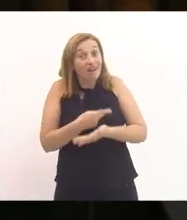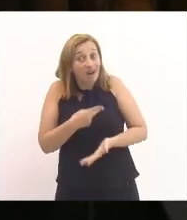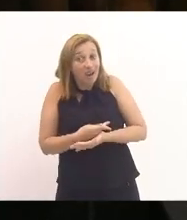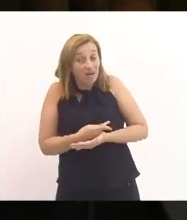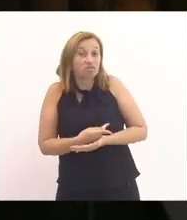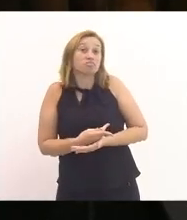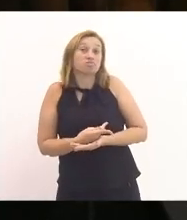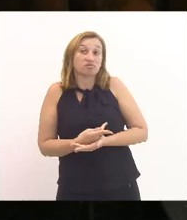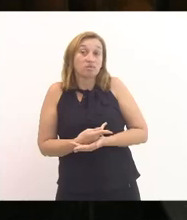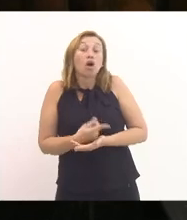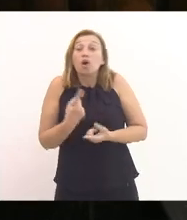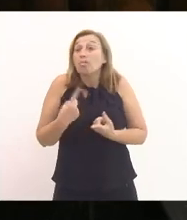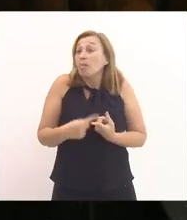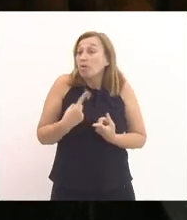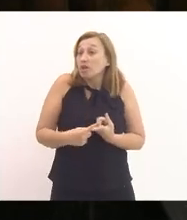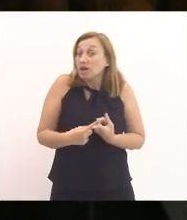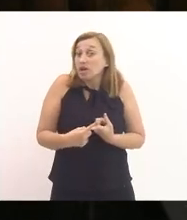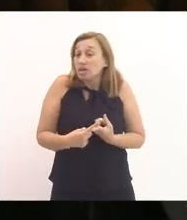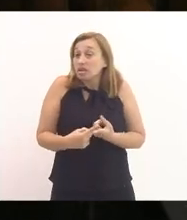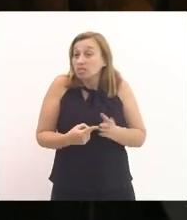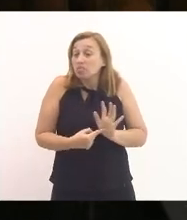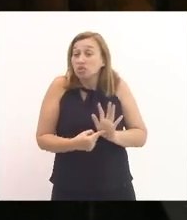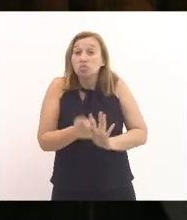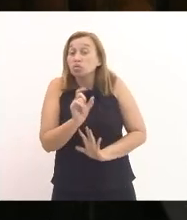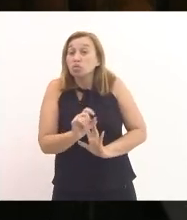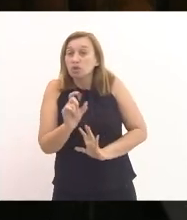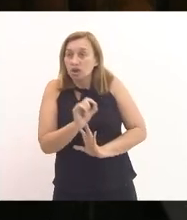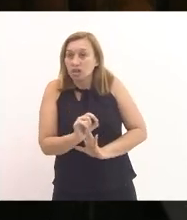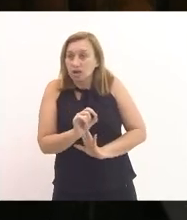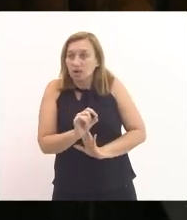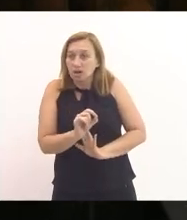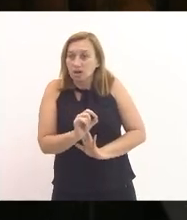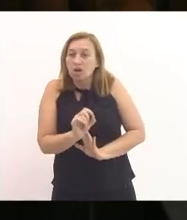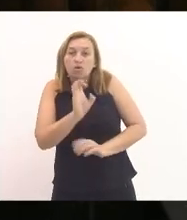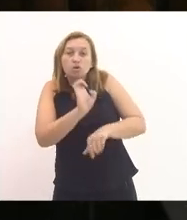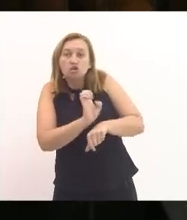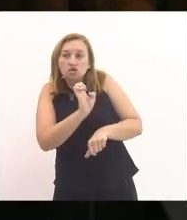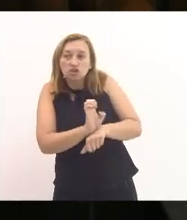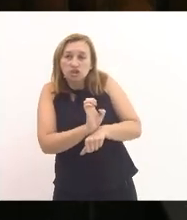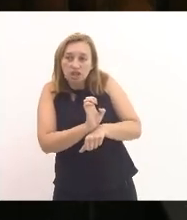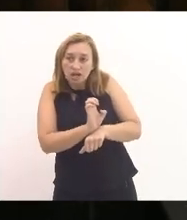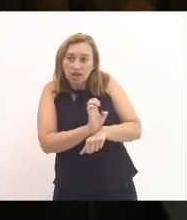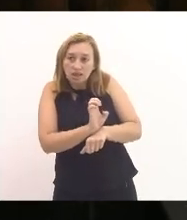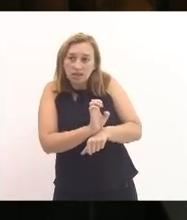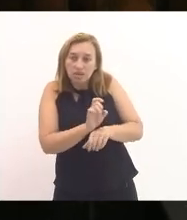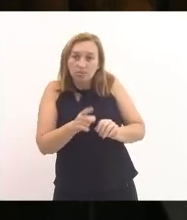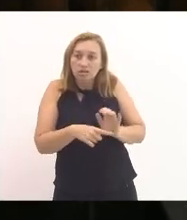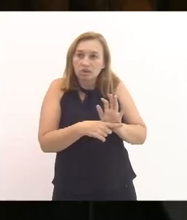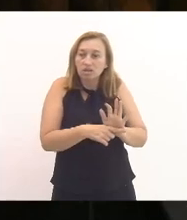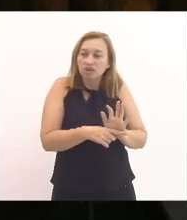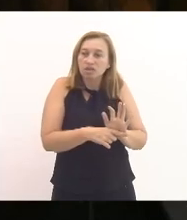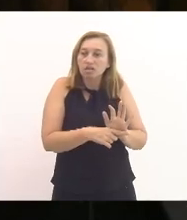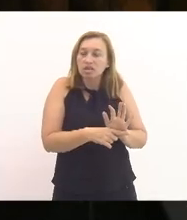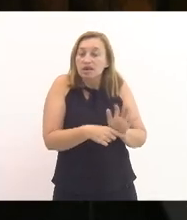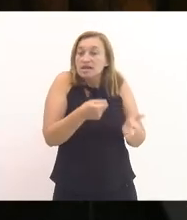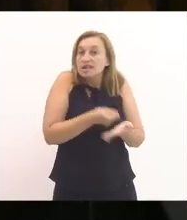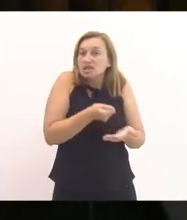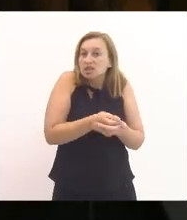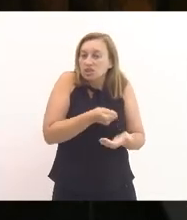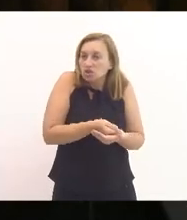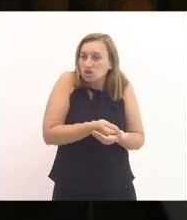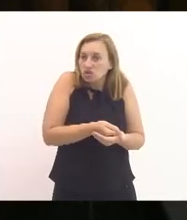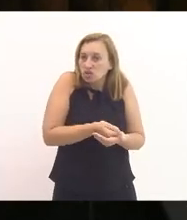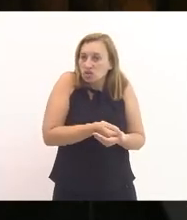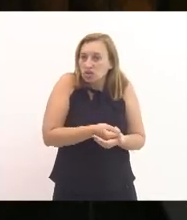você é legal porque isso tá configurando o locupletamento o Estado tá o ferindo vantagem porque exige